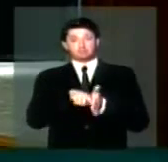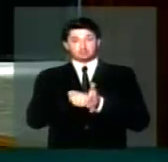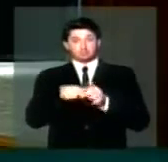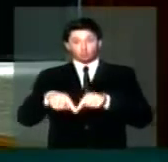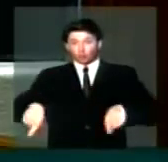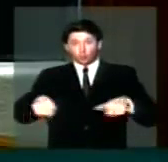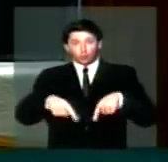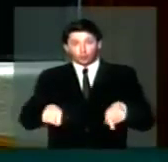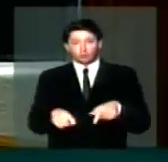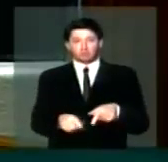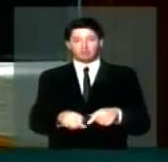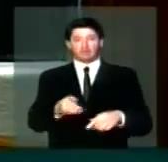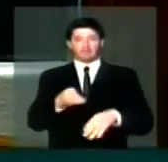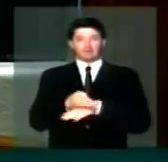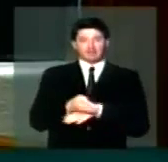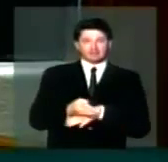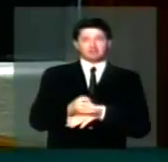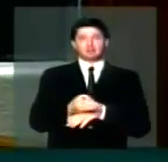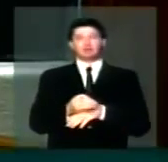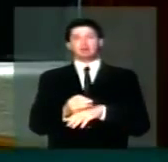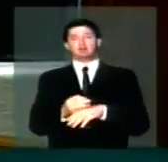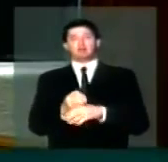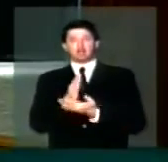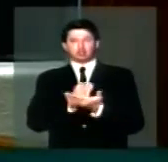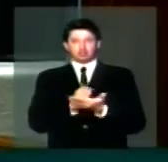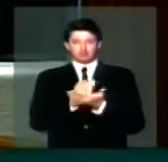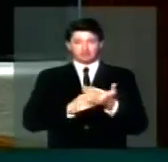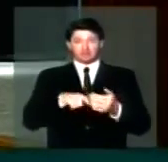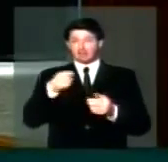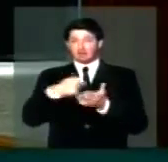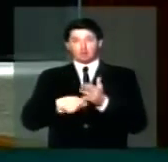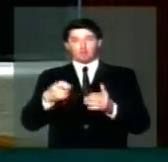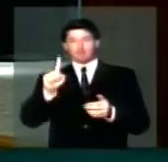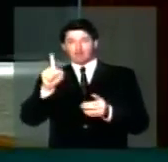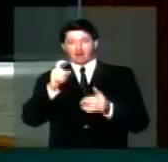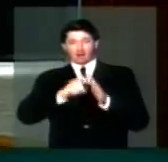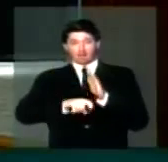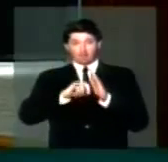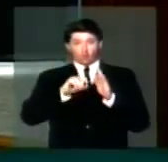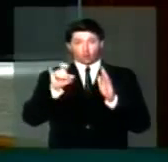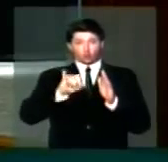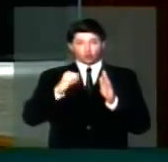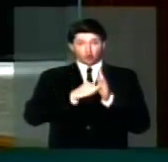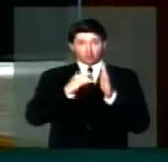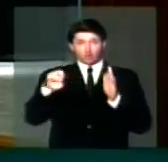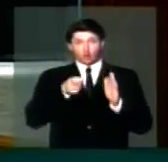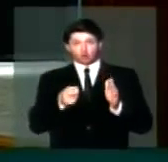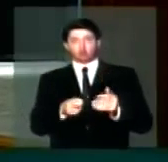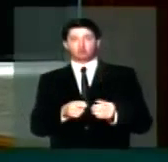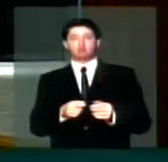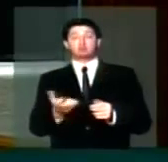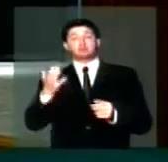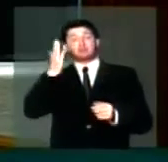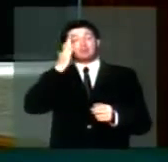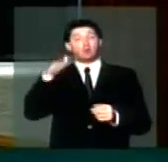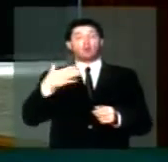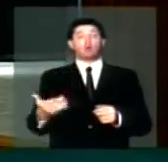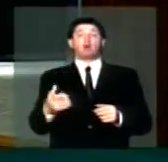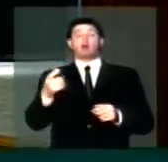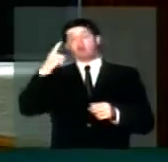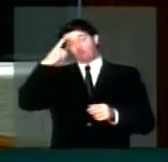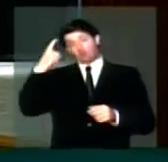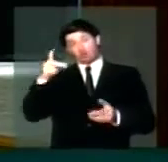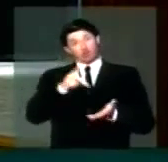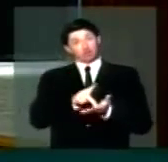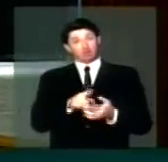investigarmos a evasão de divisas e a sonegação de impostos, nós queremos saber qual foi o crime original. Porque se